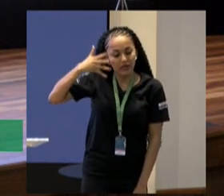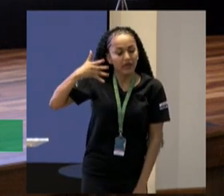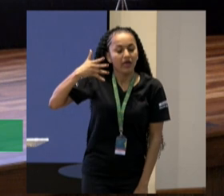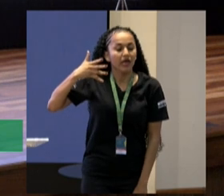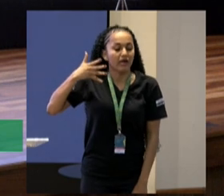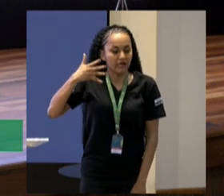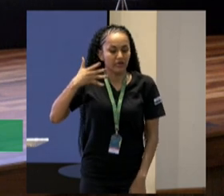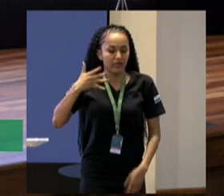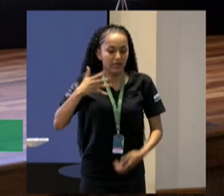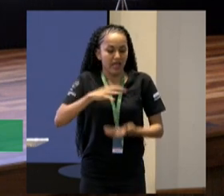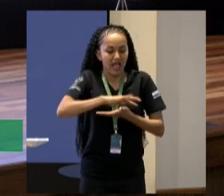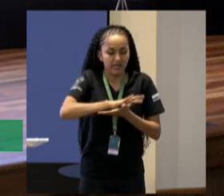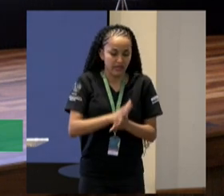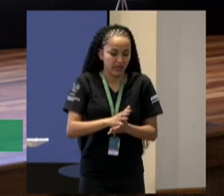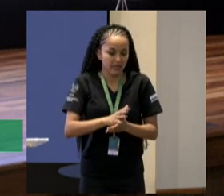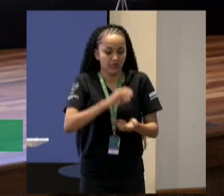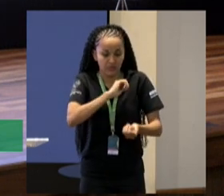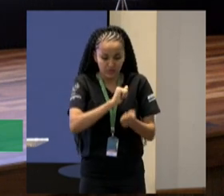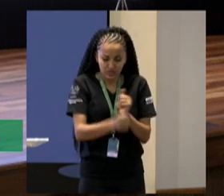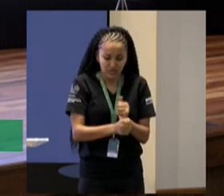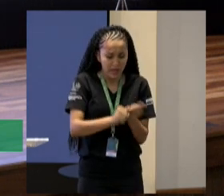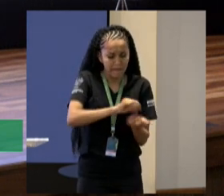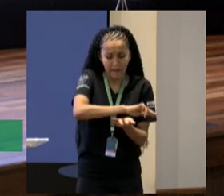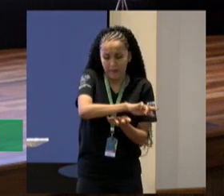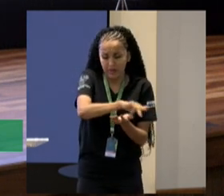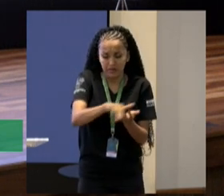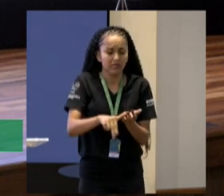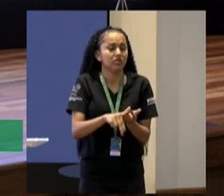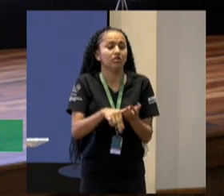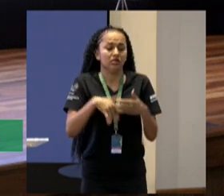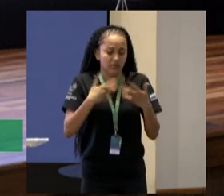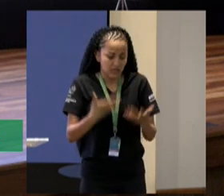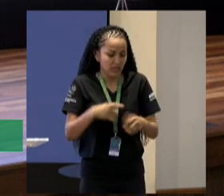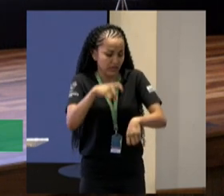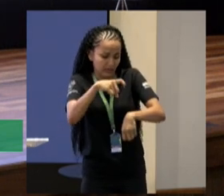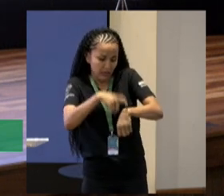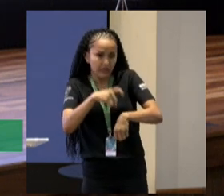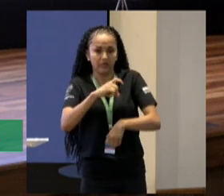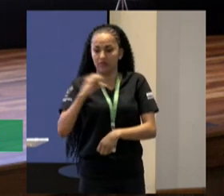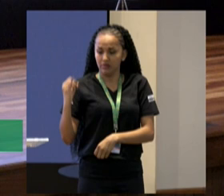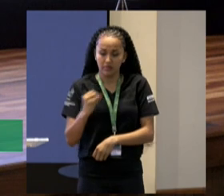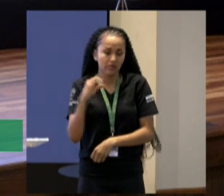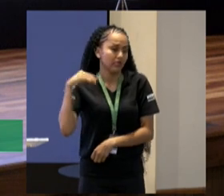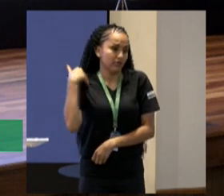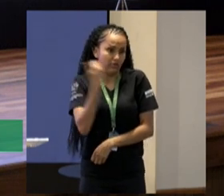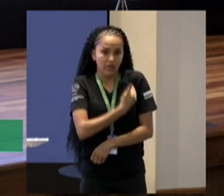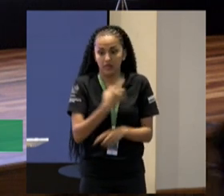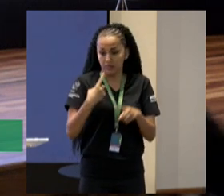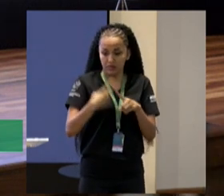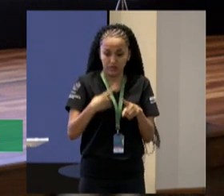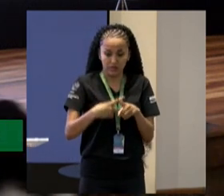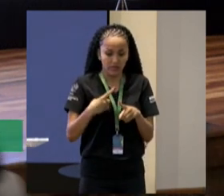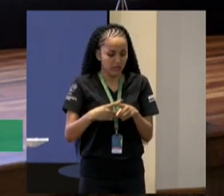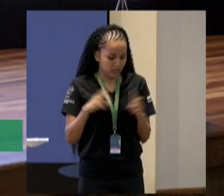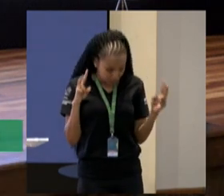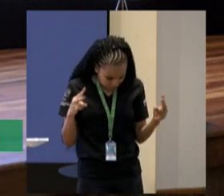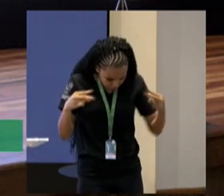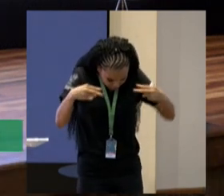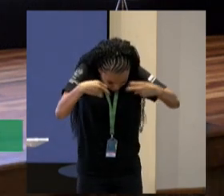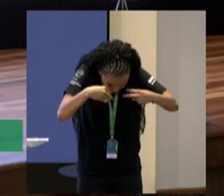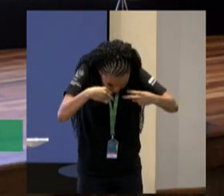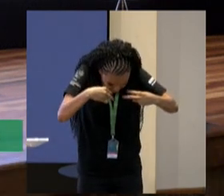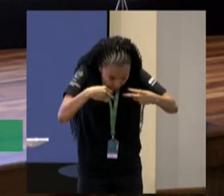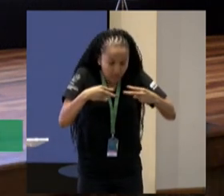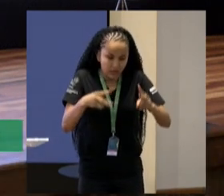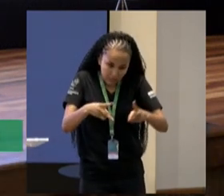gente teve uma série de atividades para os estudantes e os professores. E esse é um momento importante para a gente, porque é quando a gente se olha, né? Então,